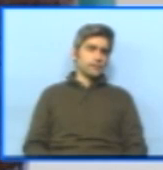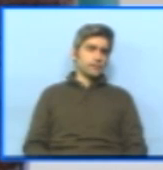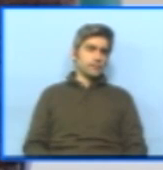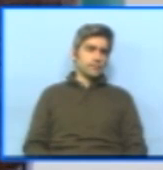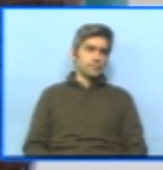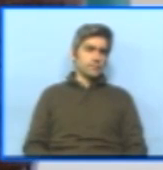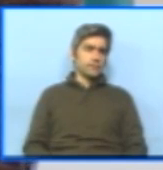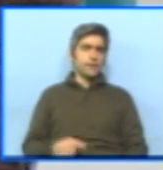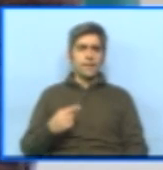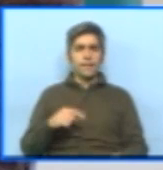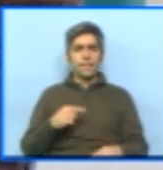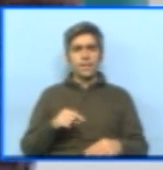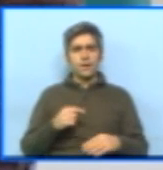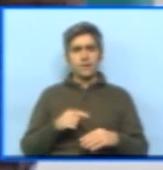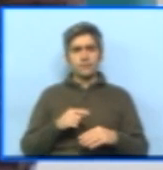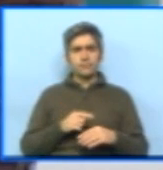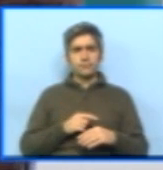Houve sempre